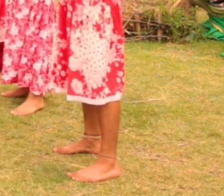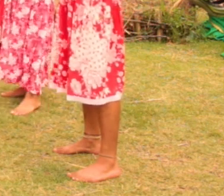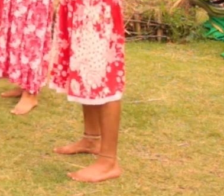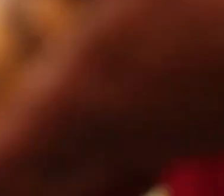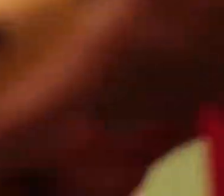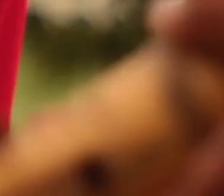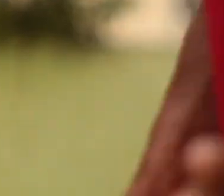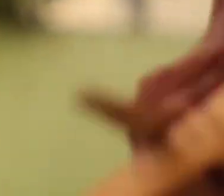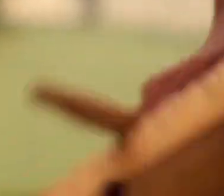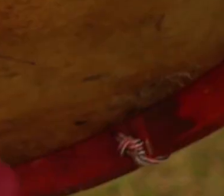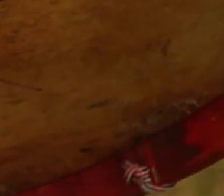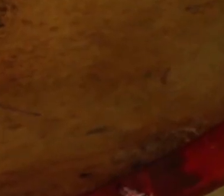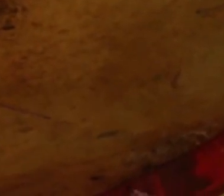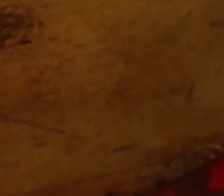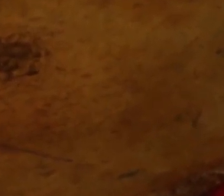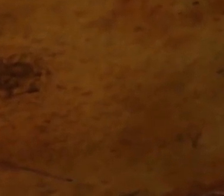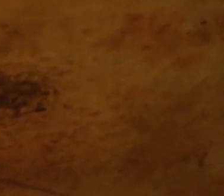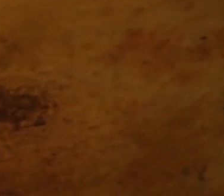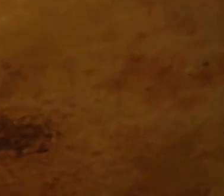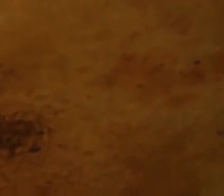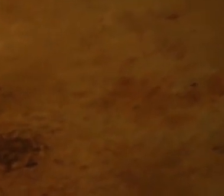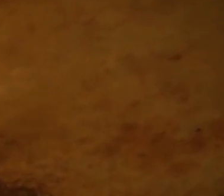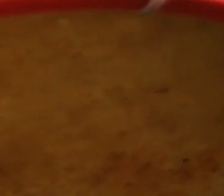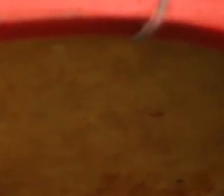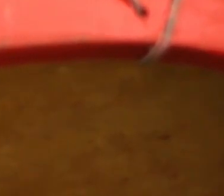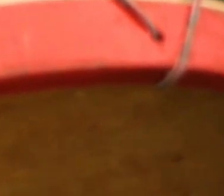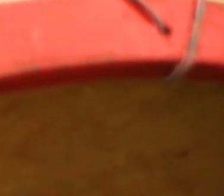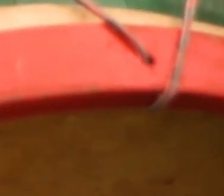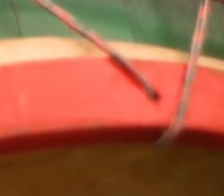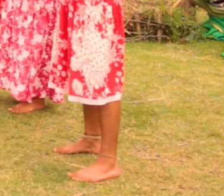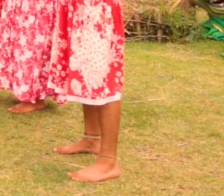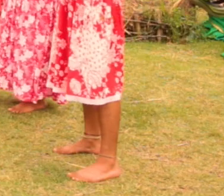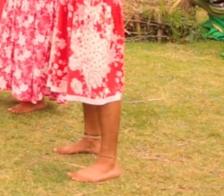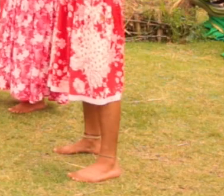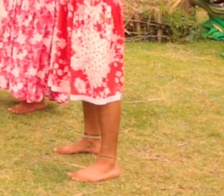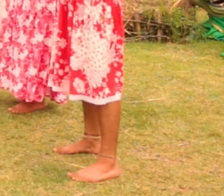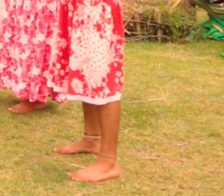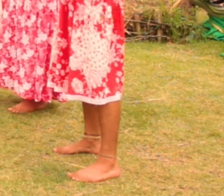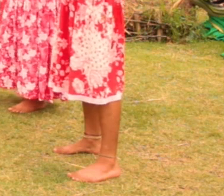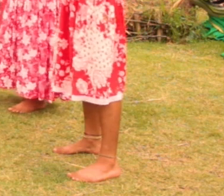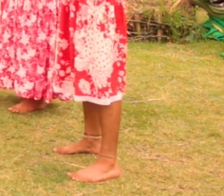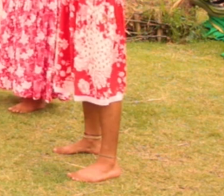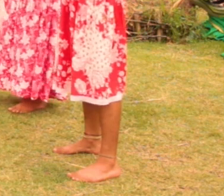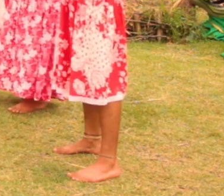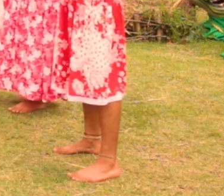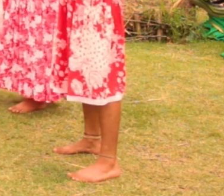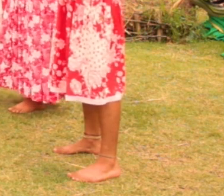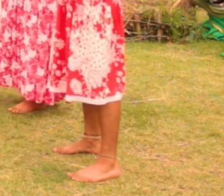é batizado, sai bem antes do clarão. Oi, carreiro que é batizado,